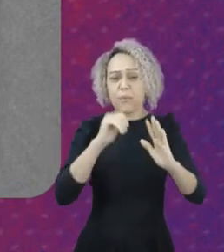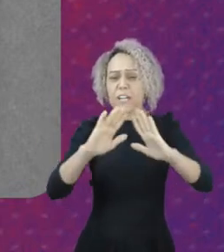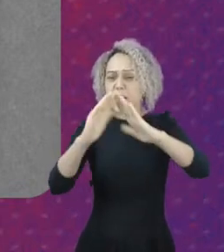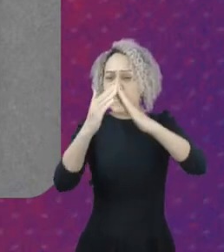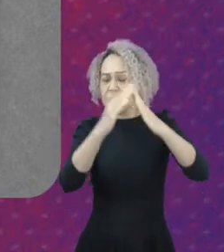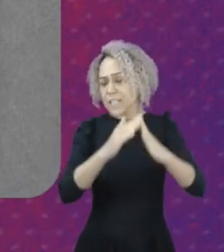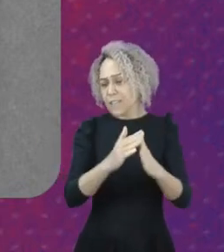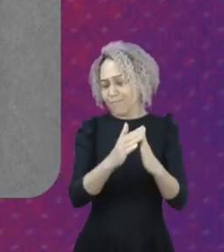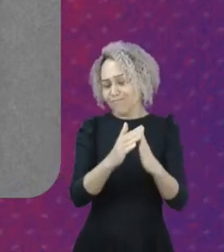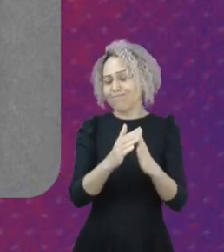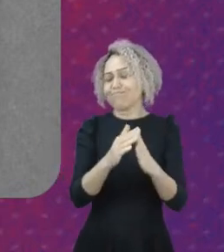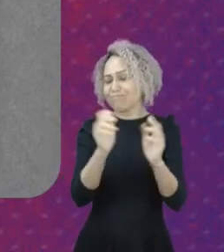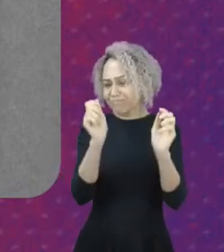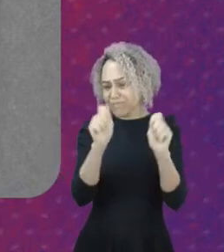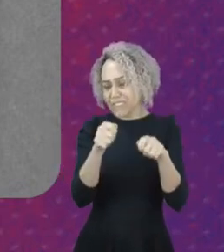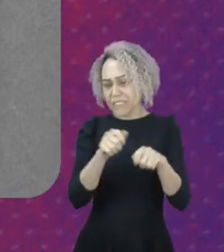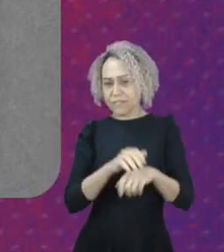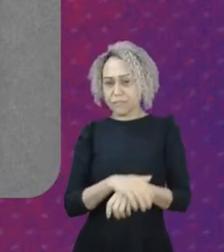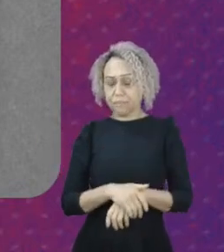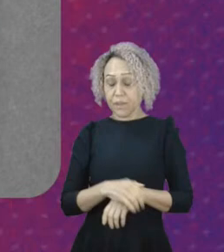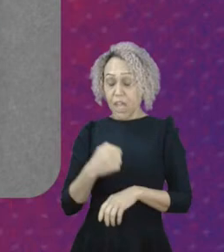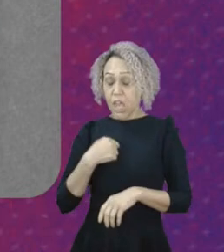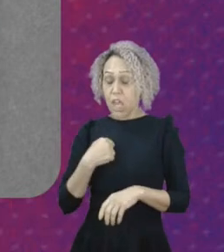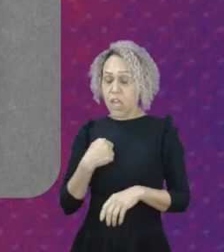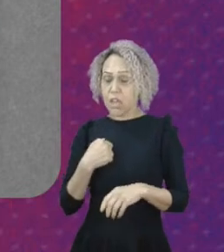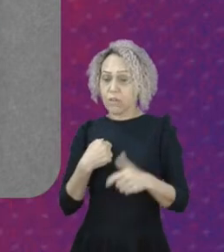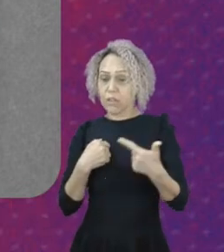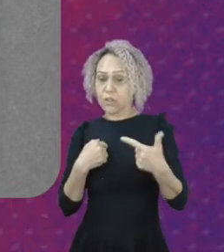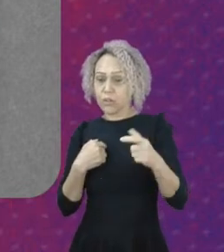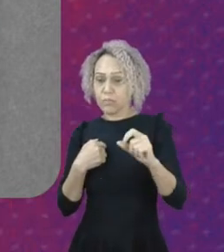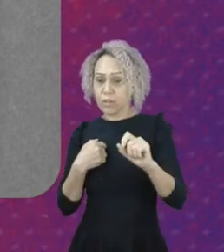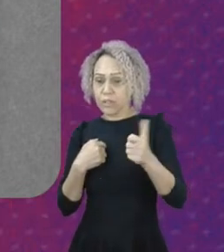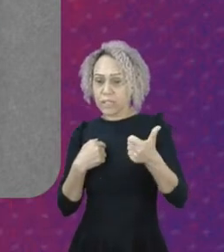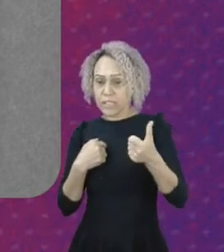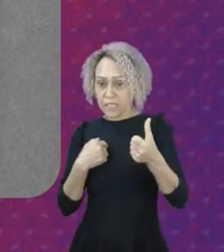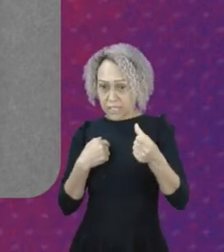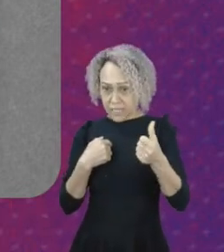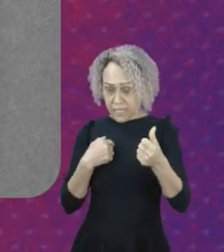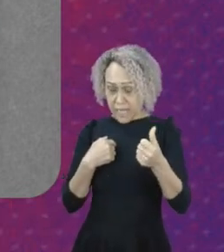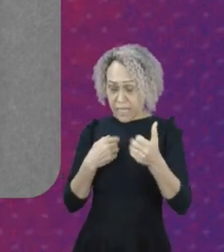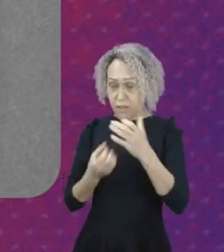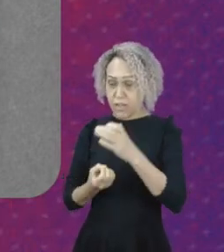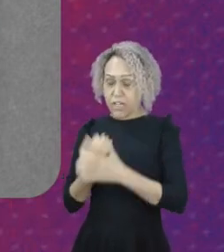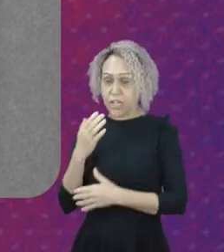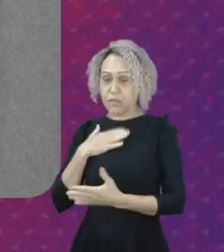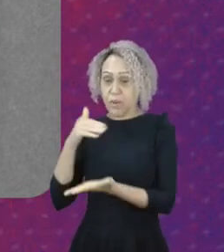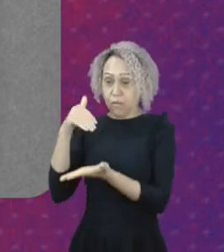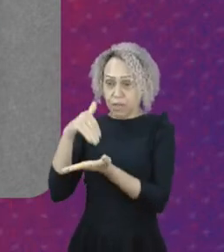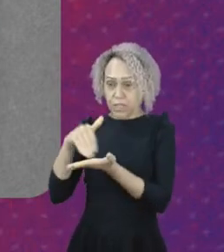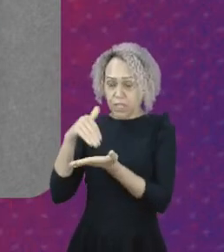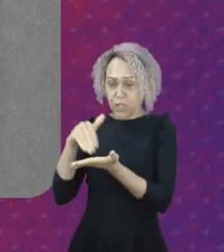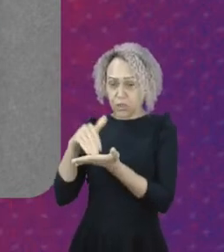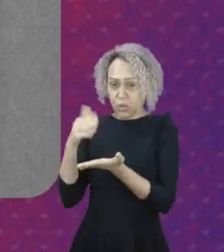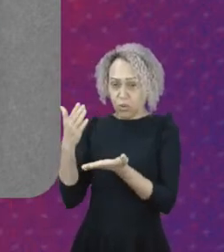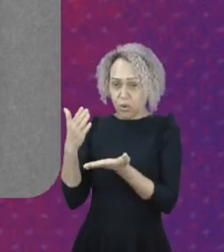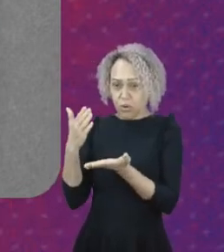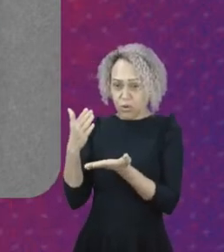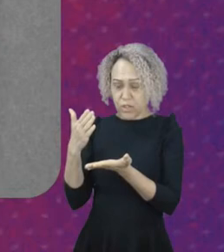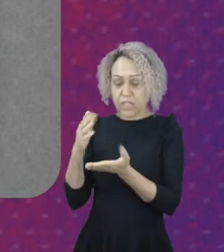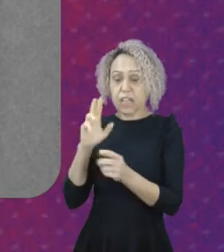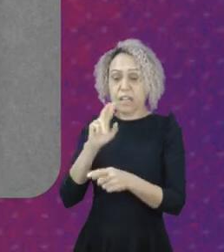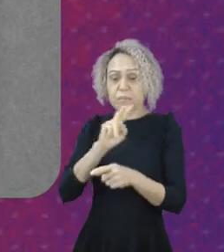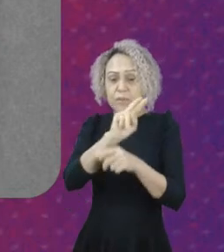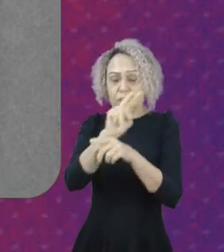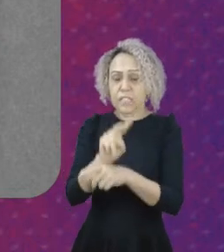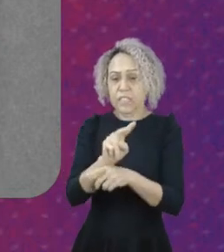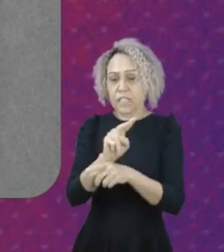aqui em Maceió, e em 2018, a gente resolveu transformar esse escritório jurídico num projeto social em que a